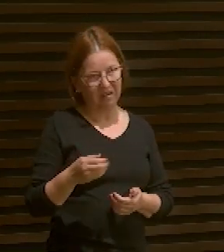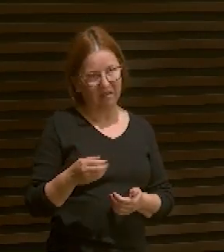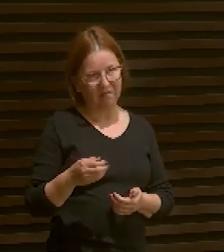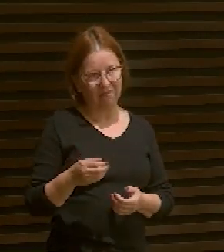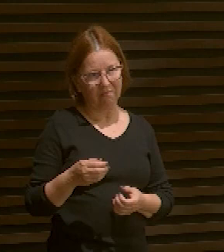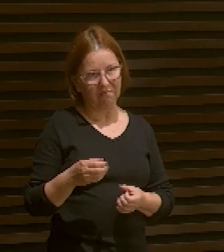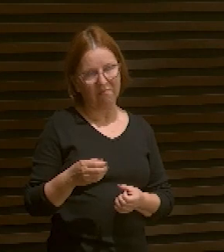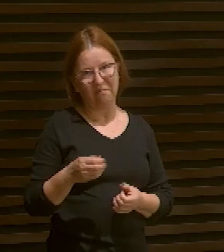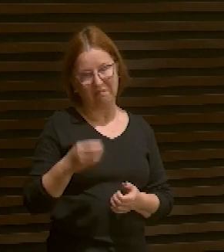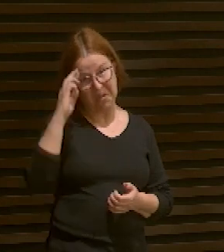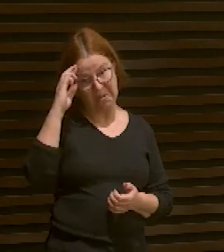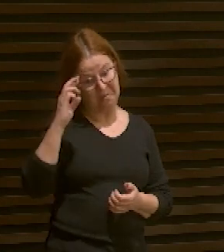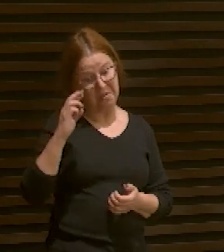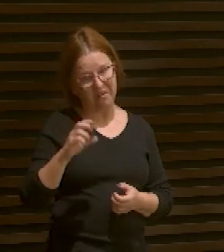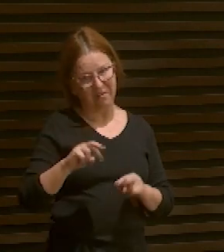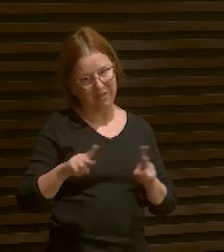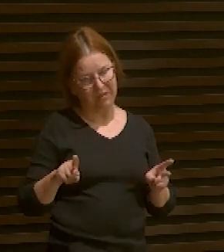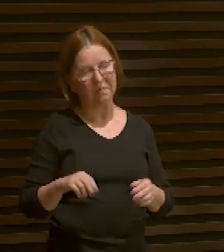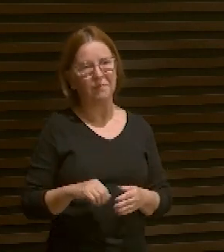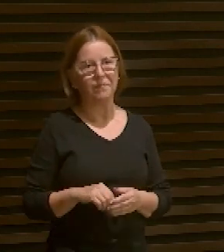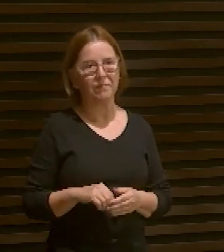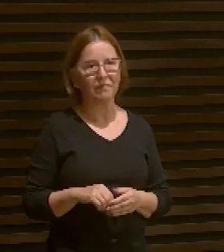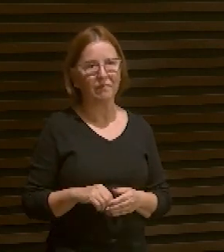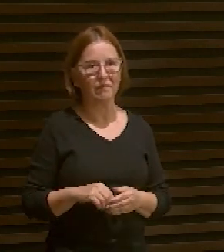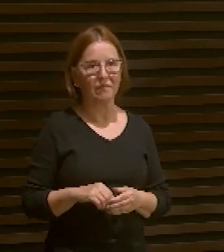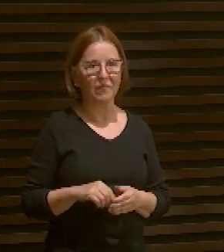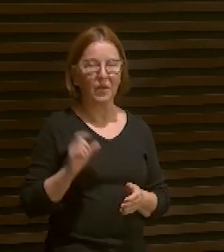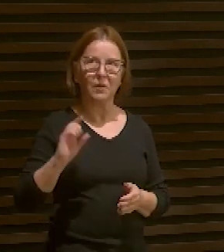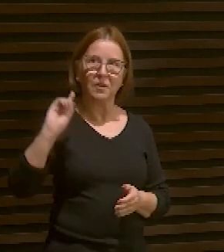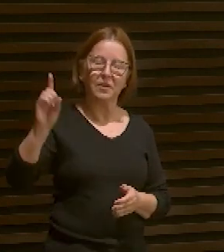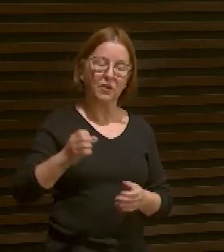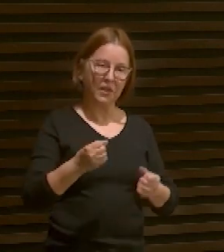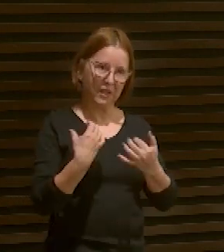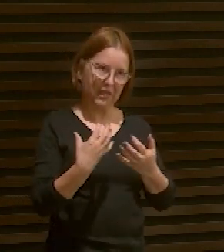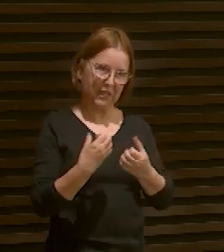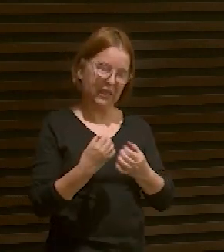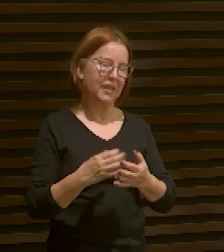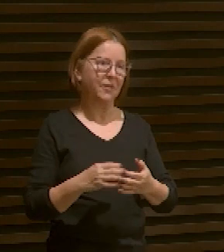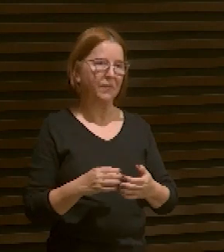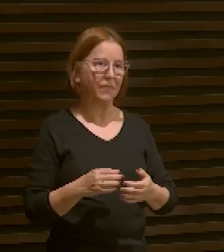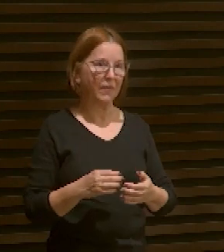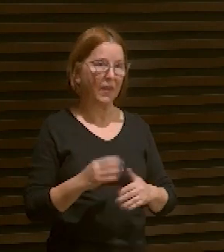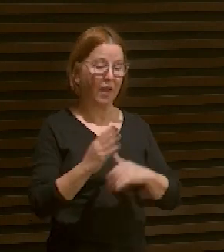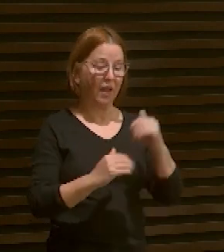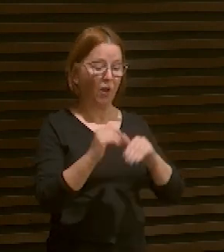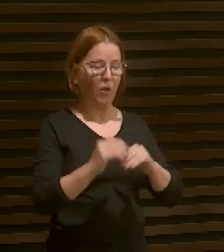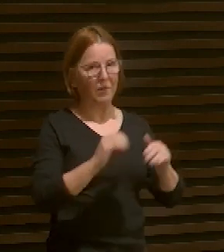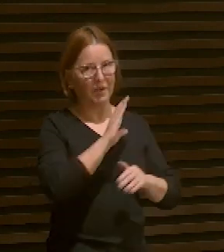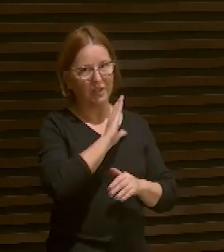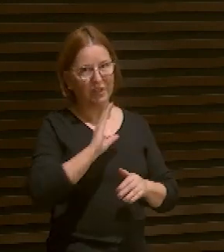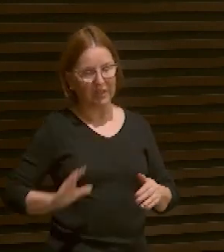A palavra de Deus nos ensina que a obra de Cristo na cruz em nosso favor, anulou o escrito